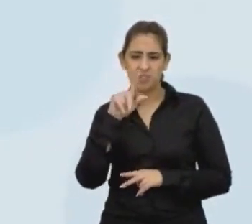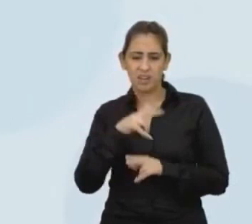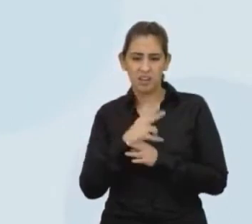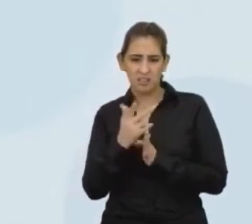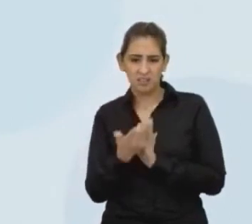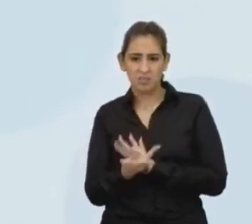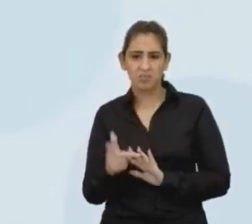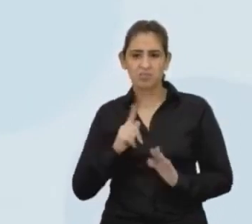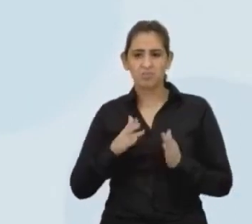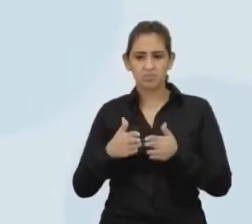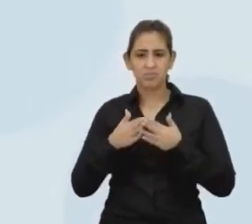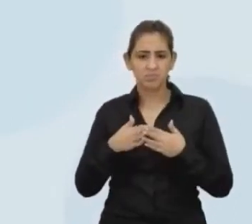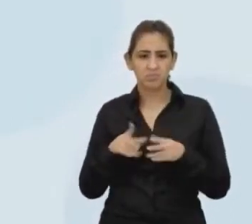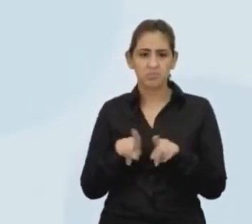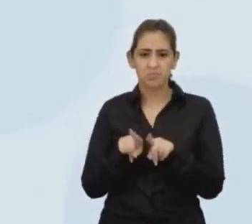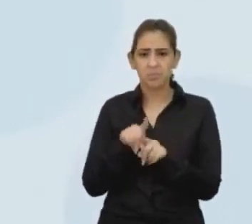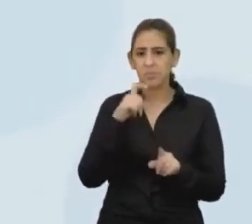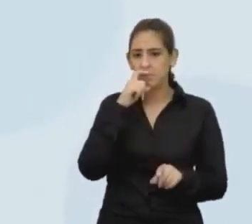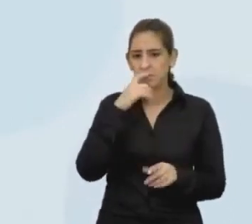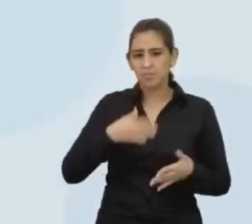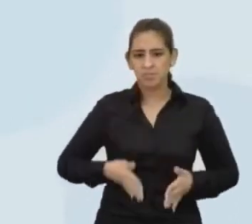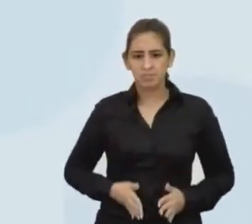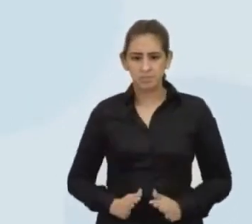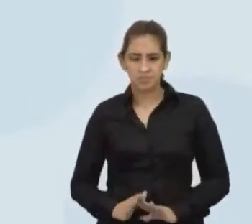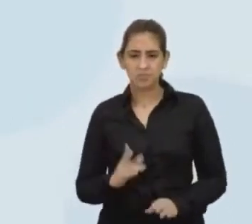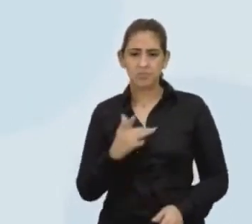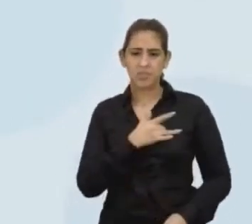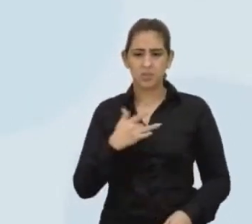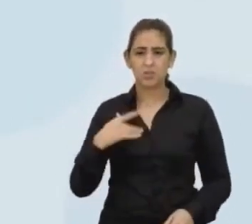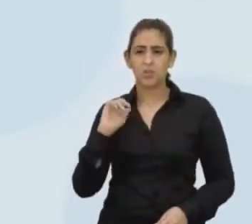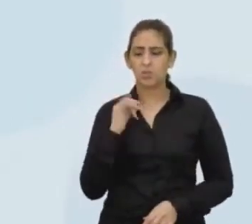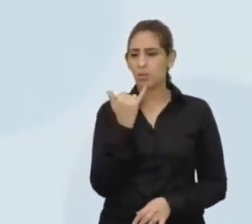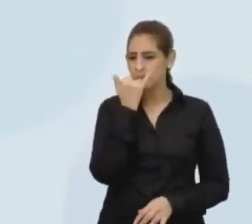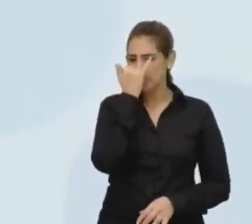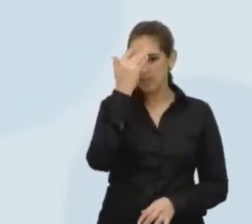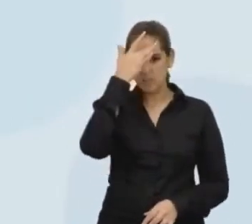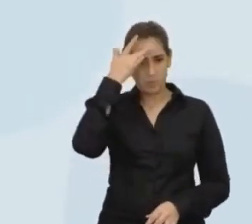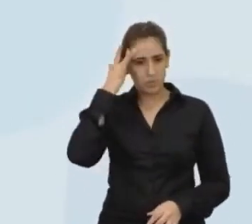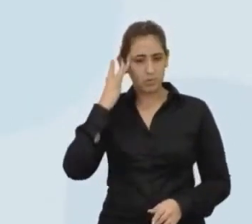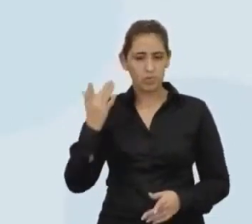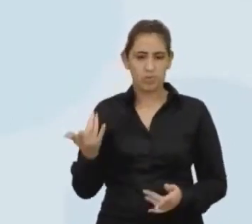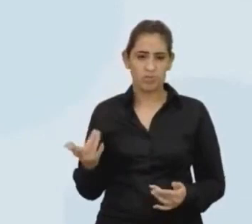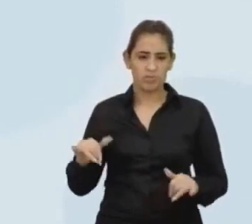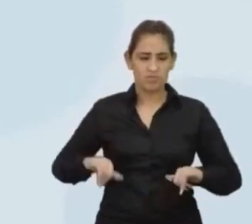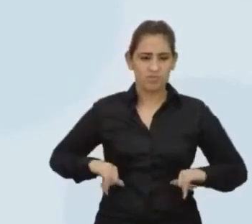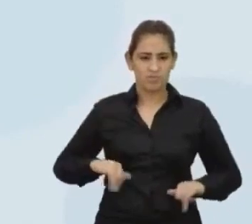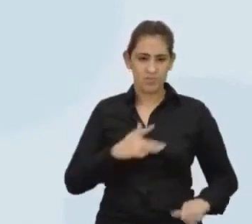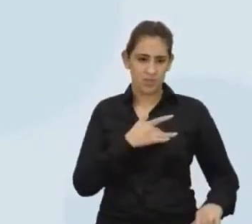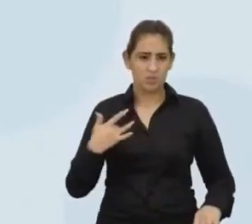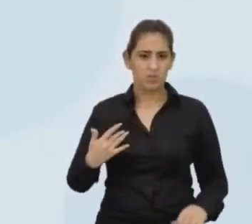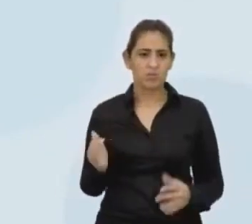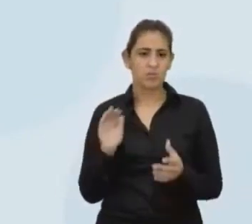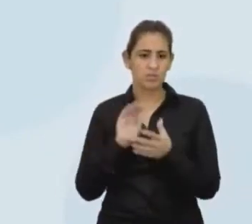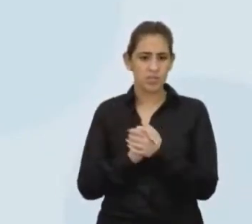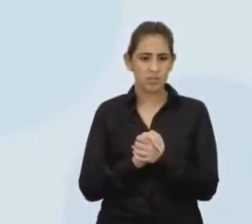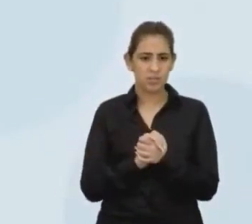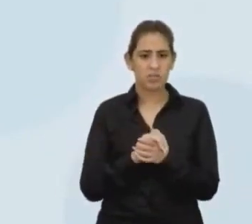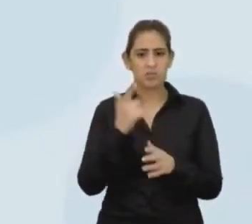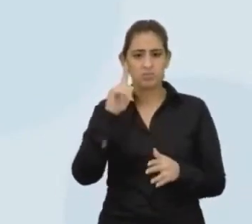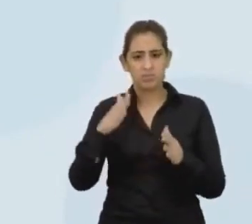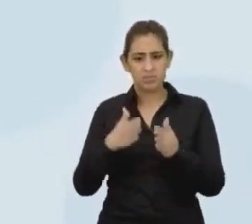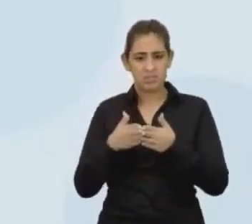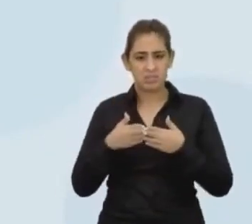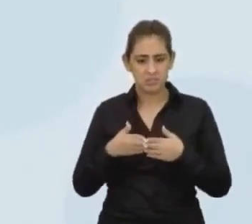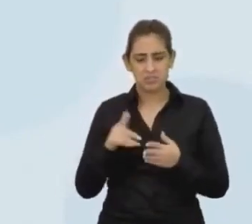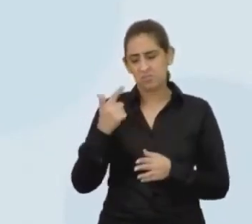maternidade paternidade saúde ou acidente da própria pessoa estudo casamento licença prêmio entre outros